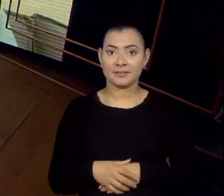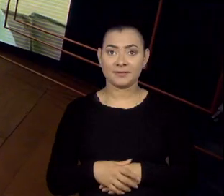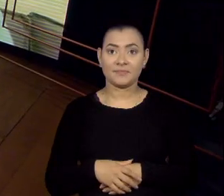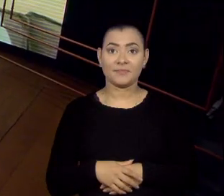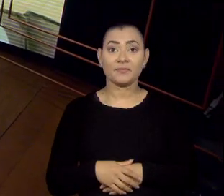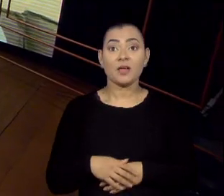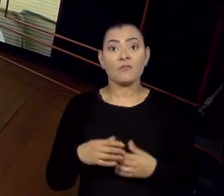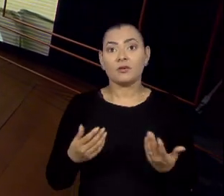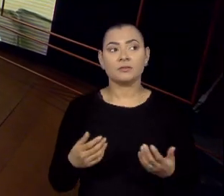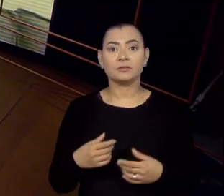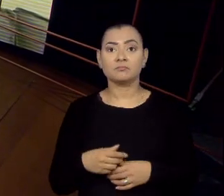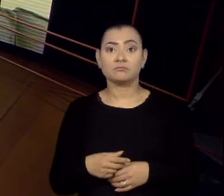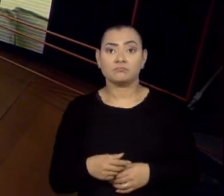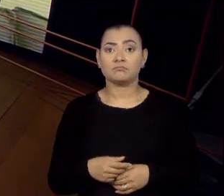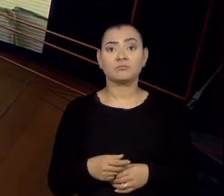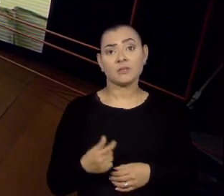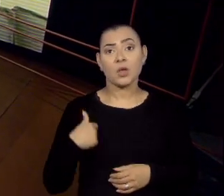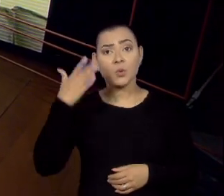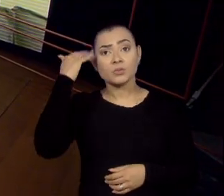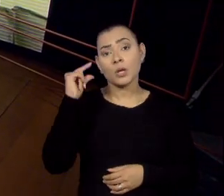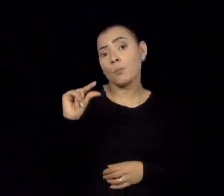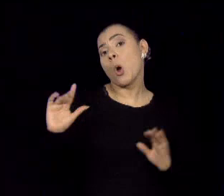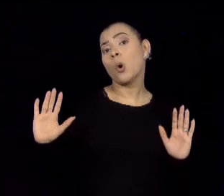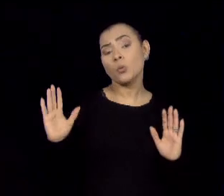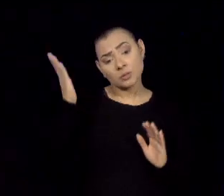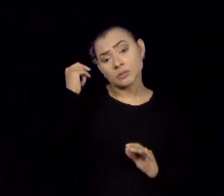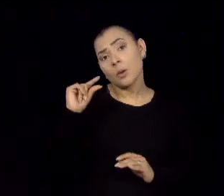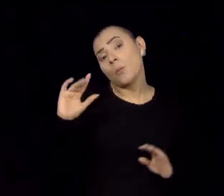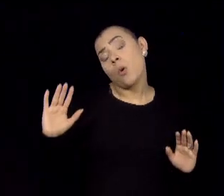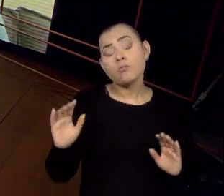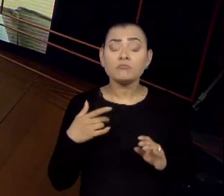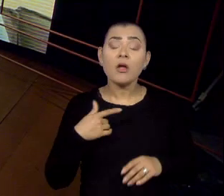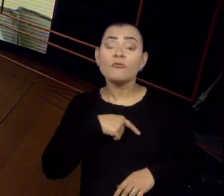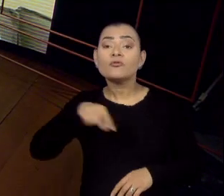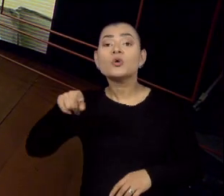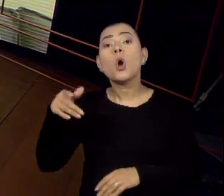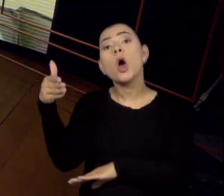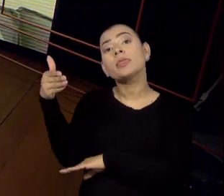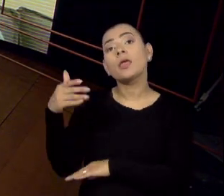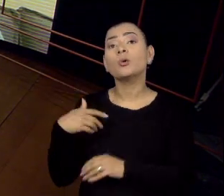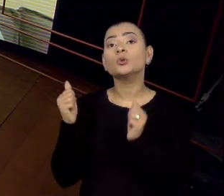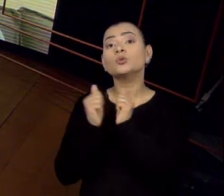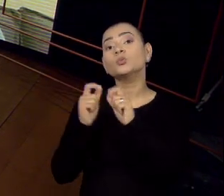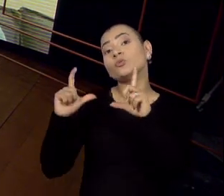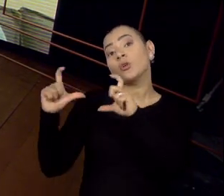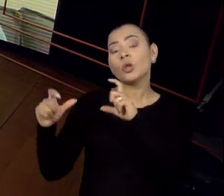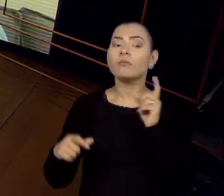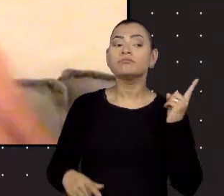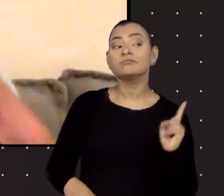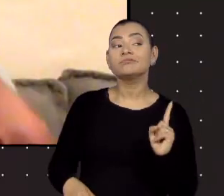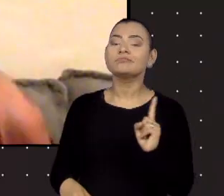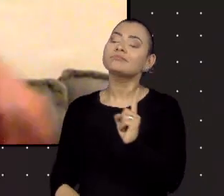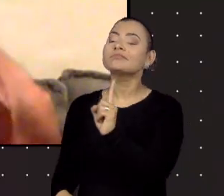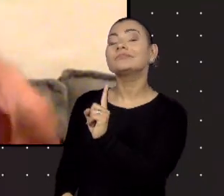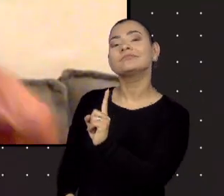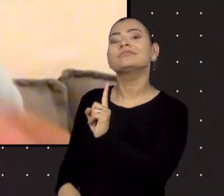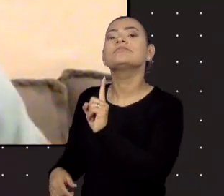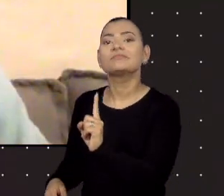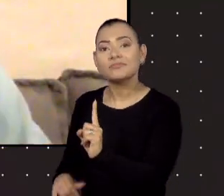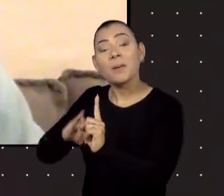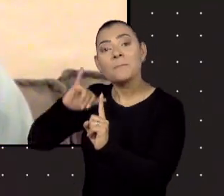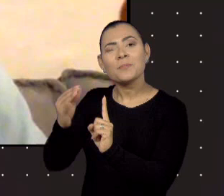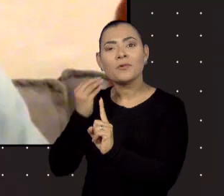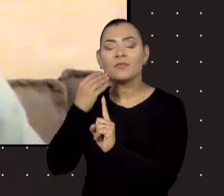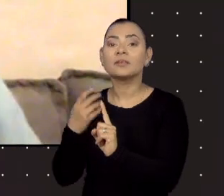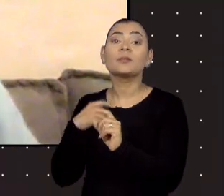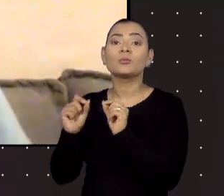E eu falei, eles não sabem nada? Eu sei alguma coisa. E fui para o hotel com um fotógrafo e fiquei